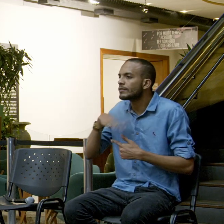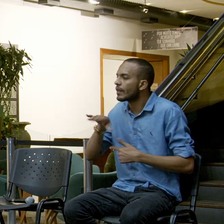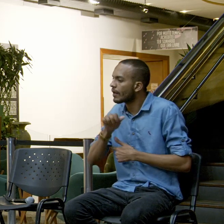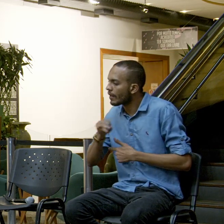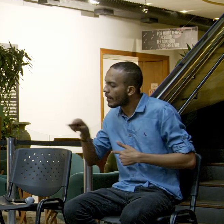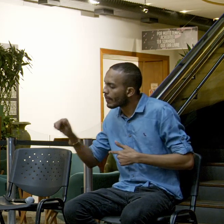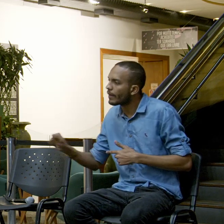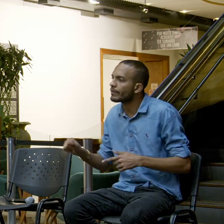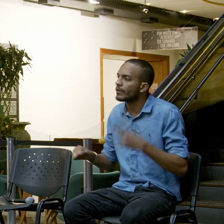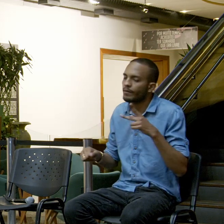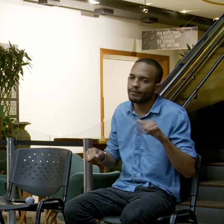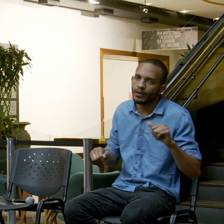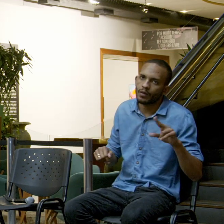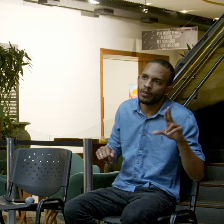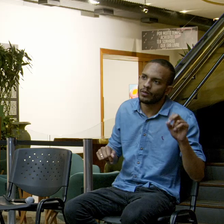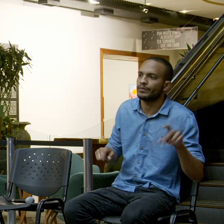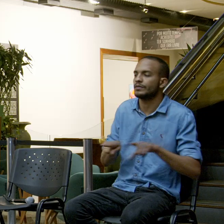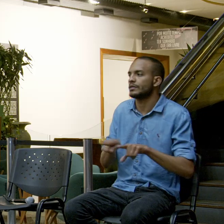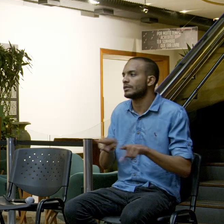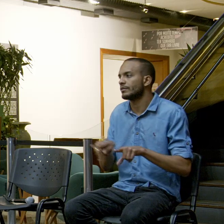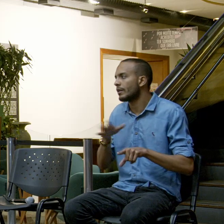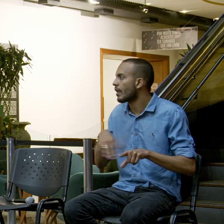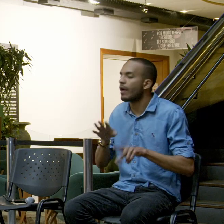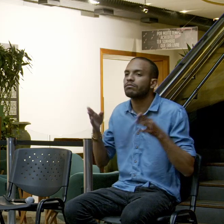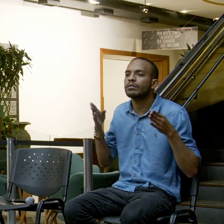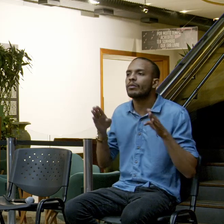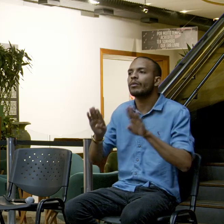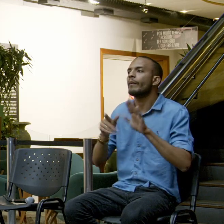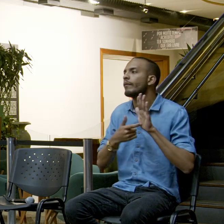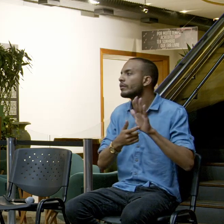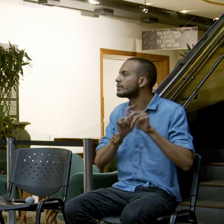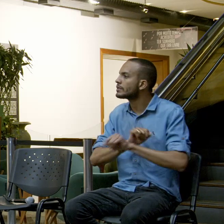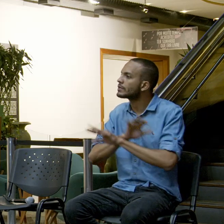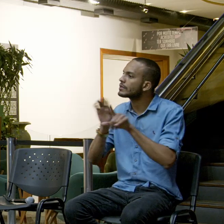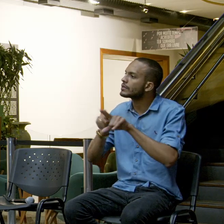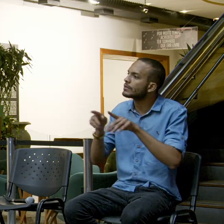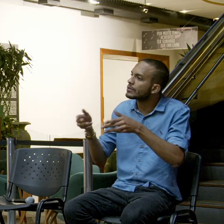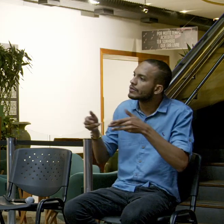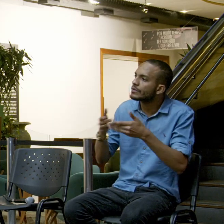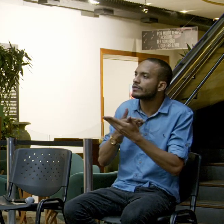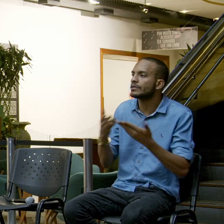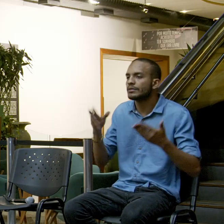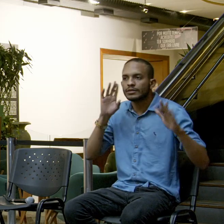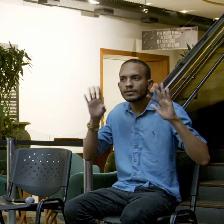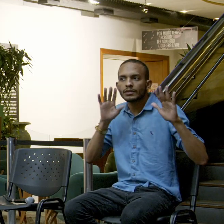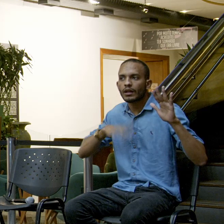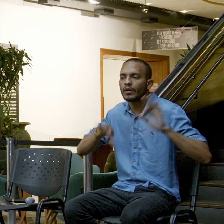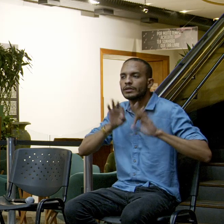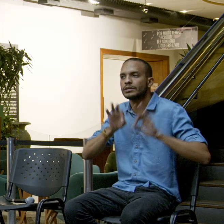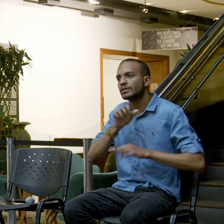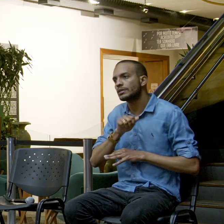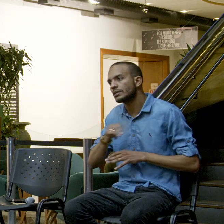a Ana e o Paulo, uma coisa que se torna evidente no próprio percurso da exposição. e que convida também a pensar a produção da Ana em